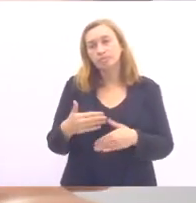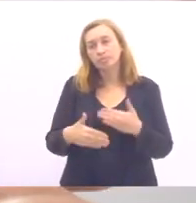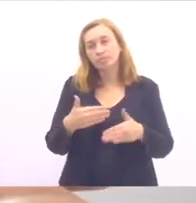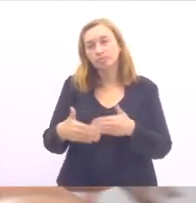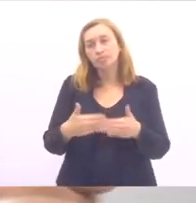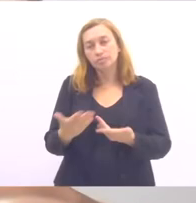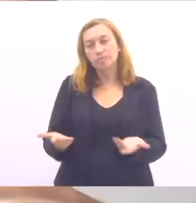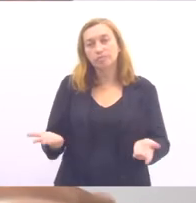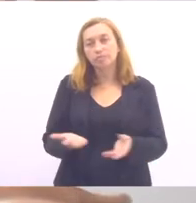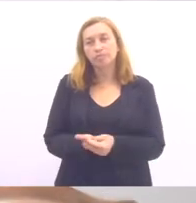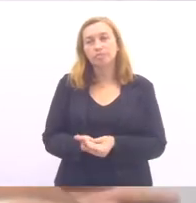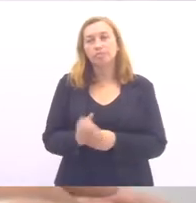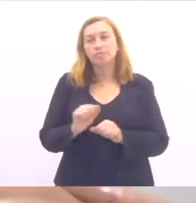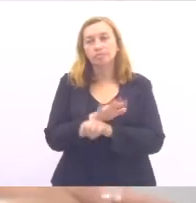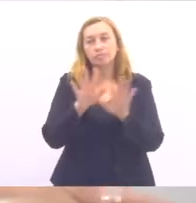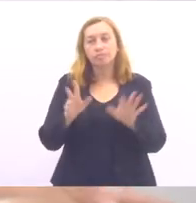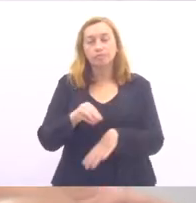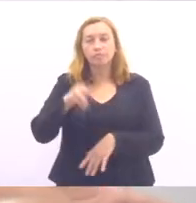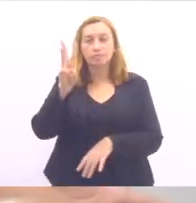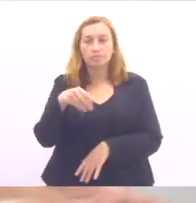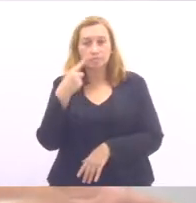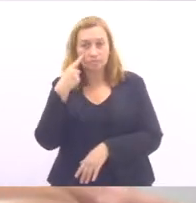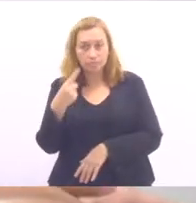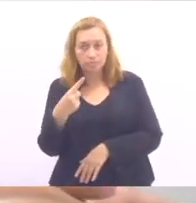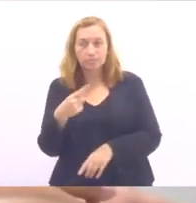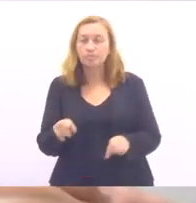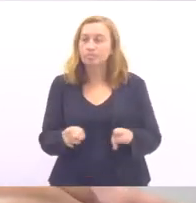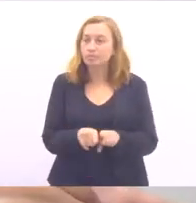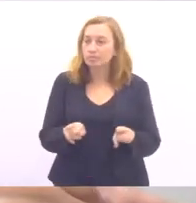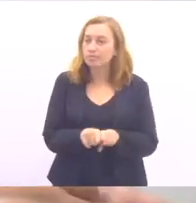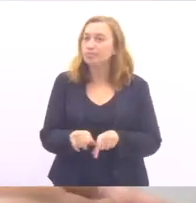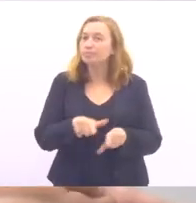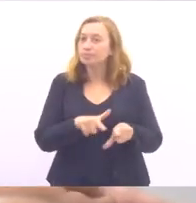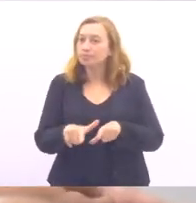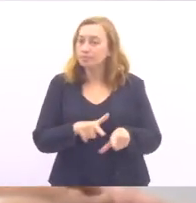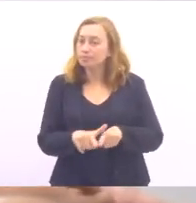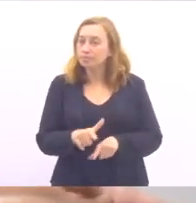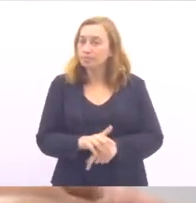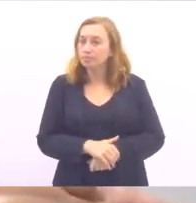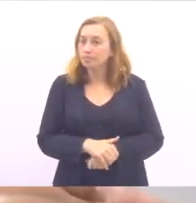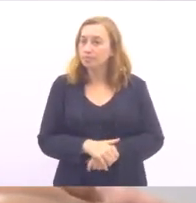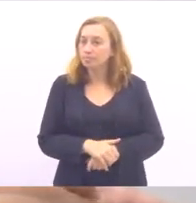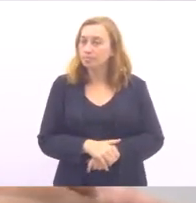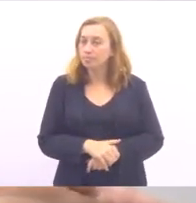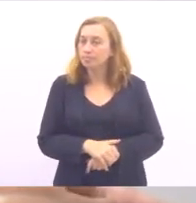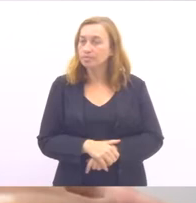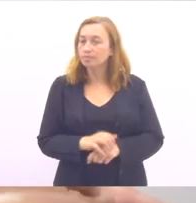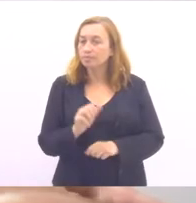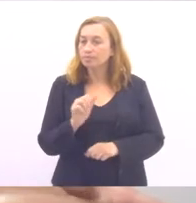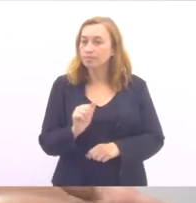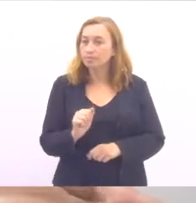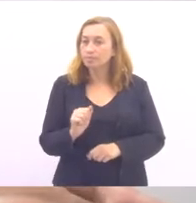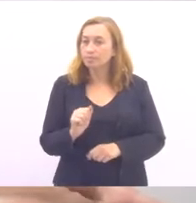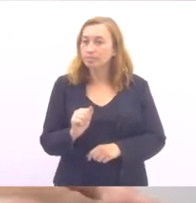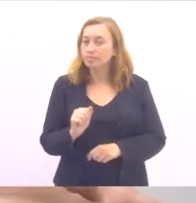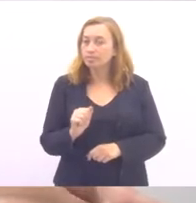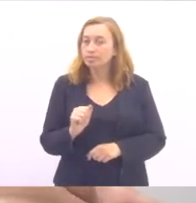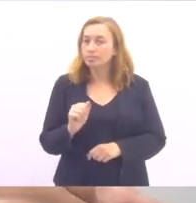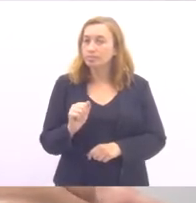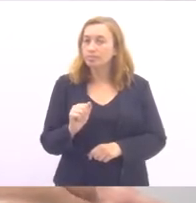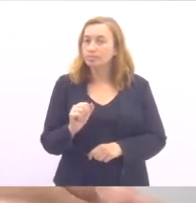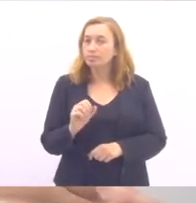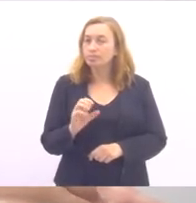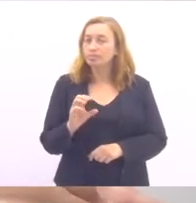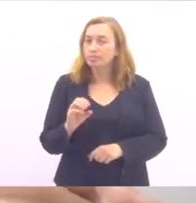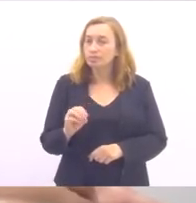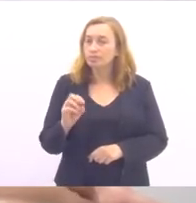totalmente transparente para quem quiser consultar. Também estamos trabalhando com as cooperativas nos municípios. A gente